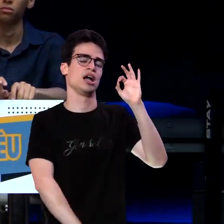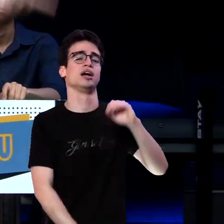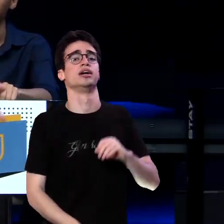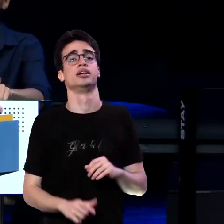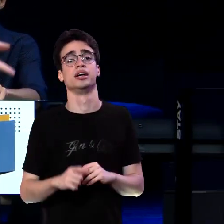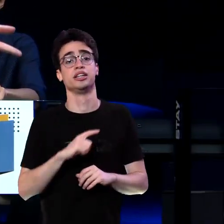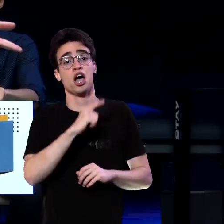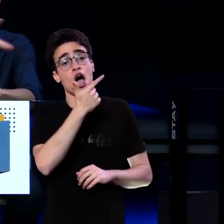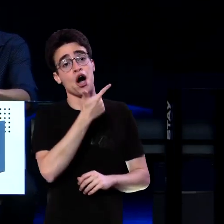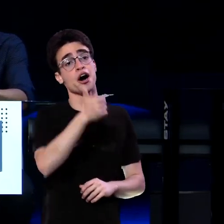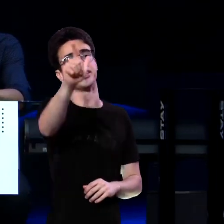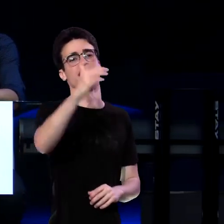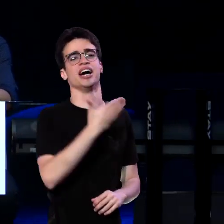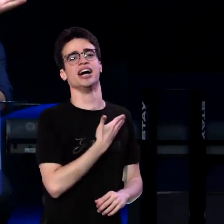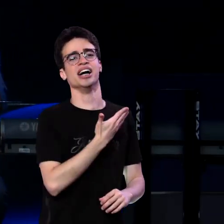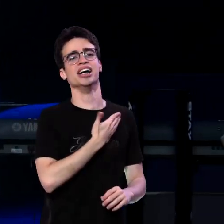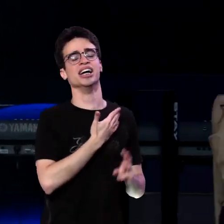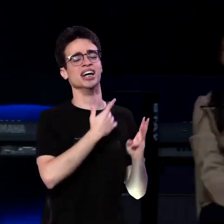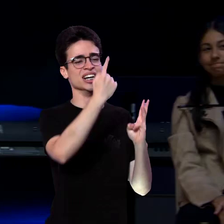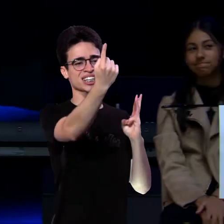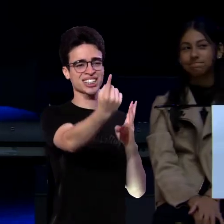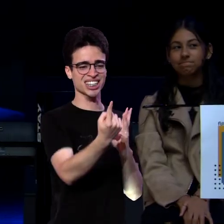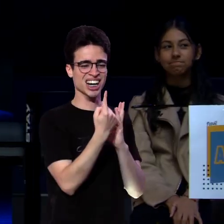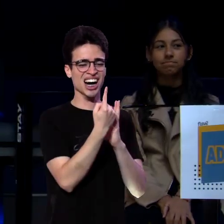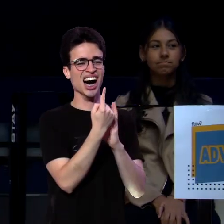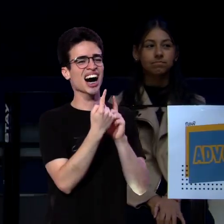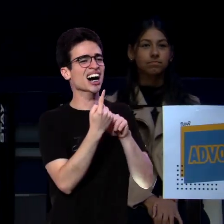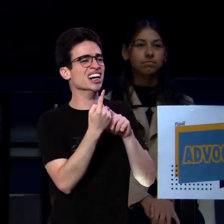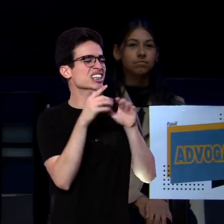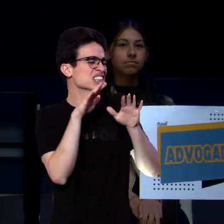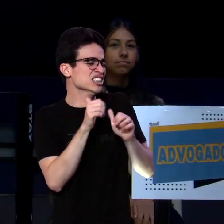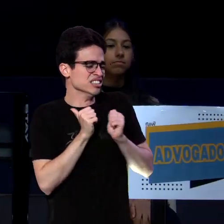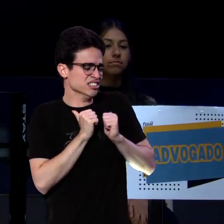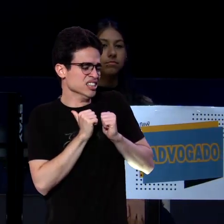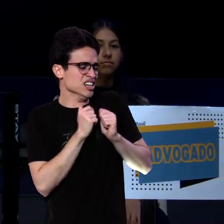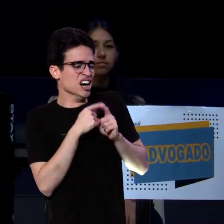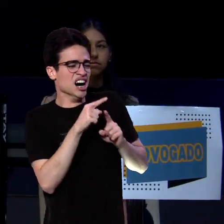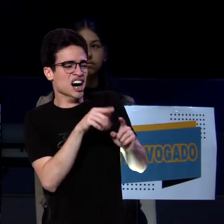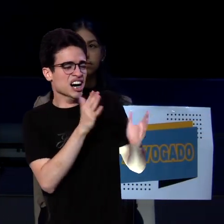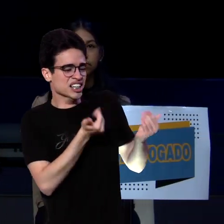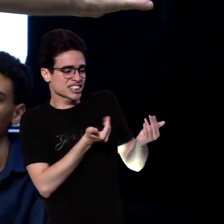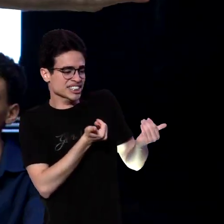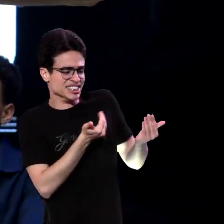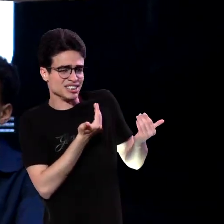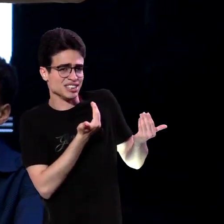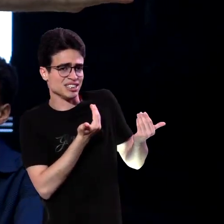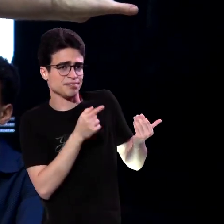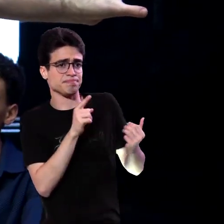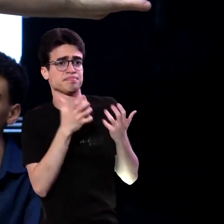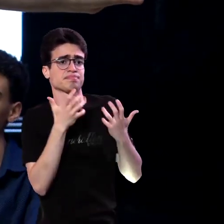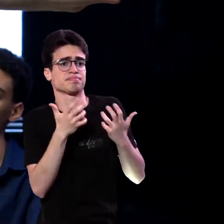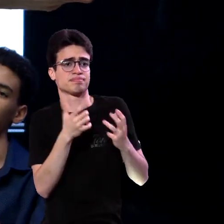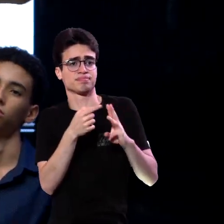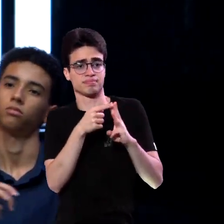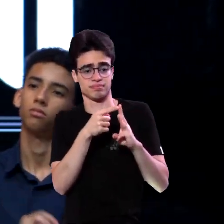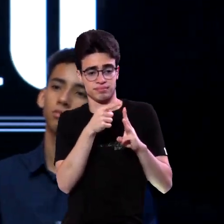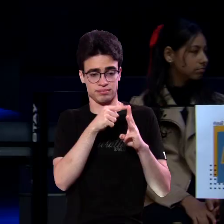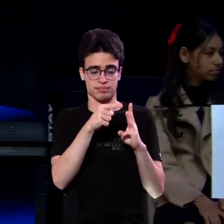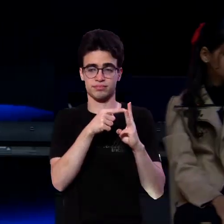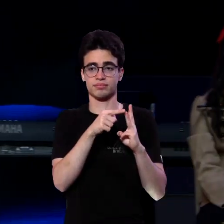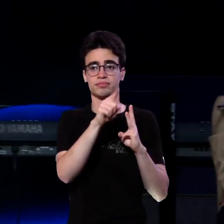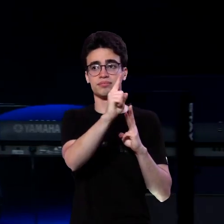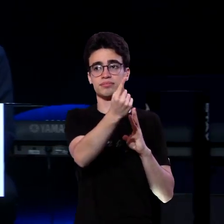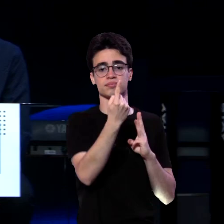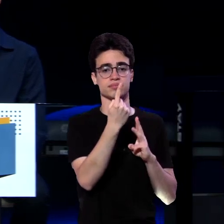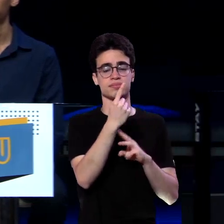mais um amigo, que tinha ficado quieto porque era mais novo, e queria que os 3 falassem antes. O nome desse cara